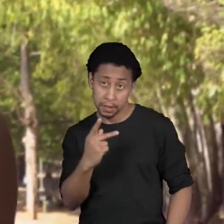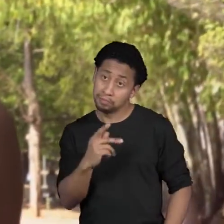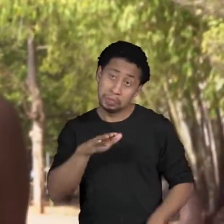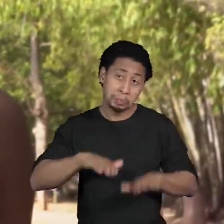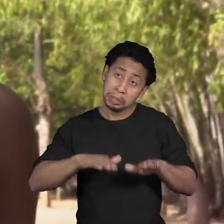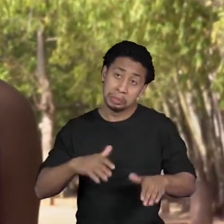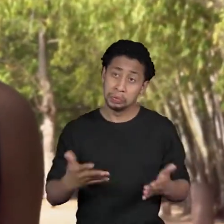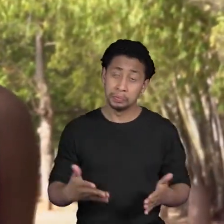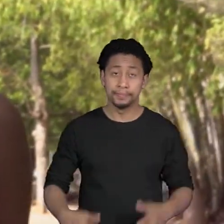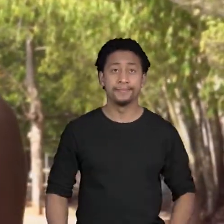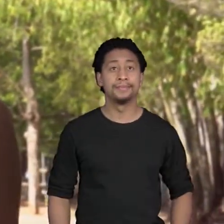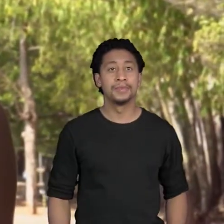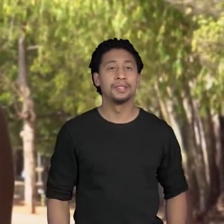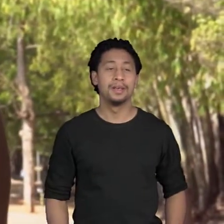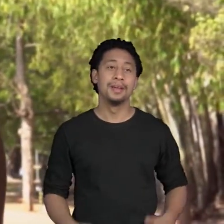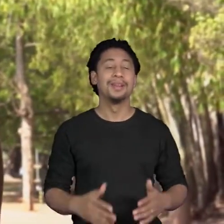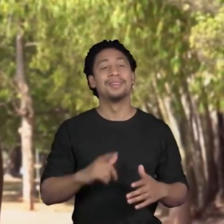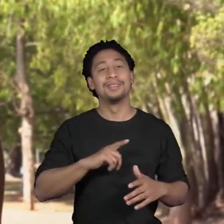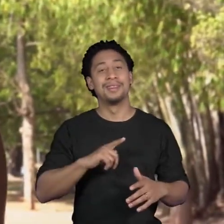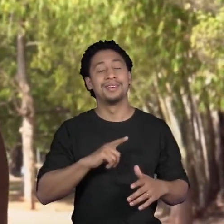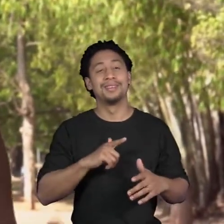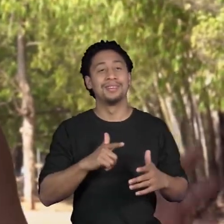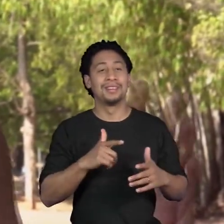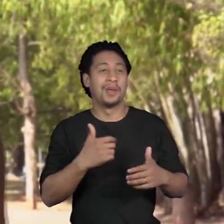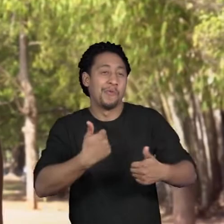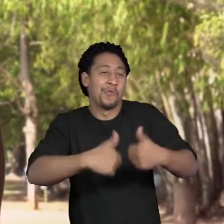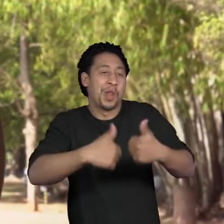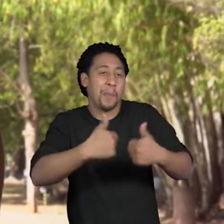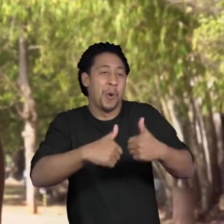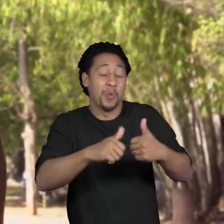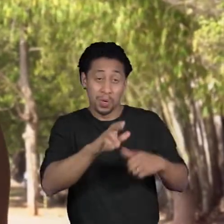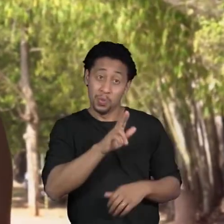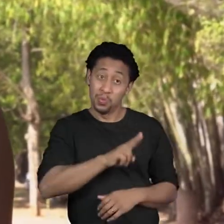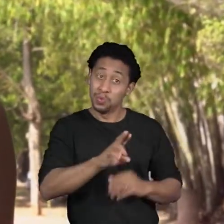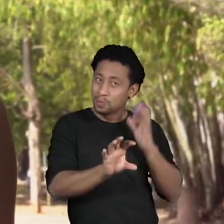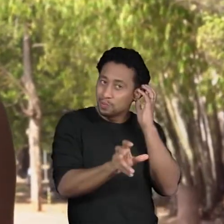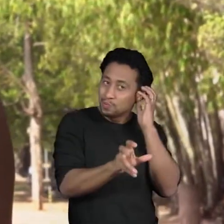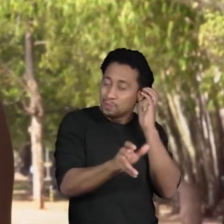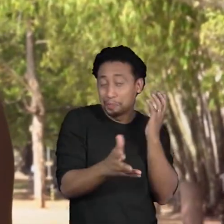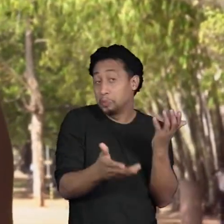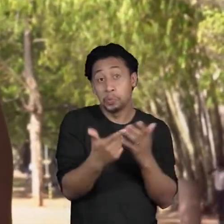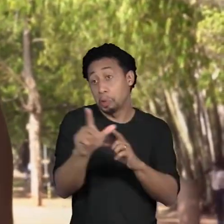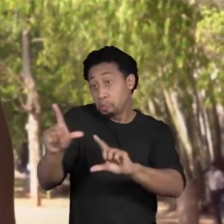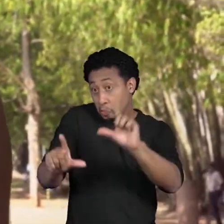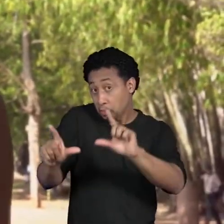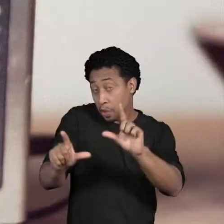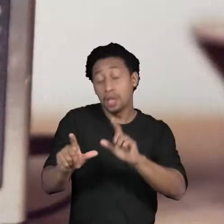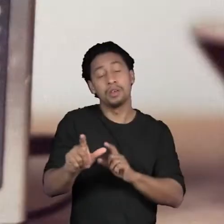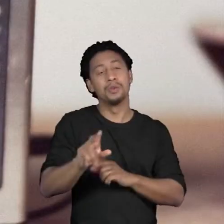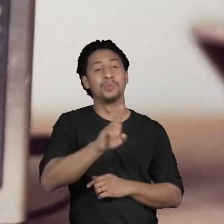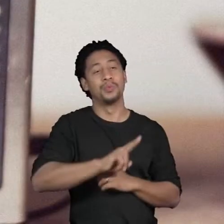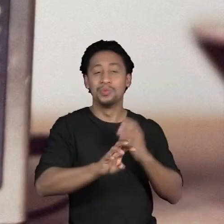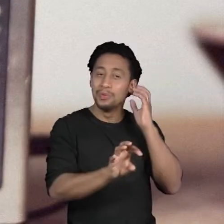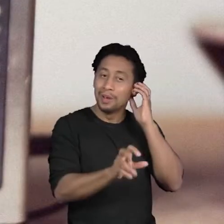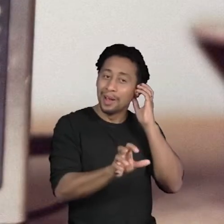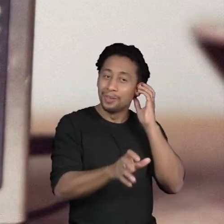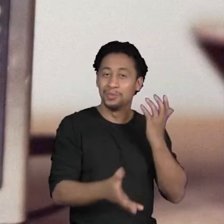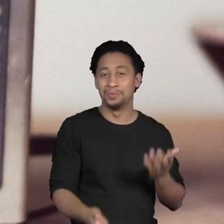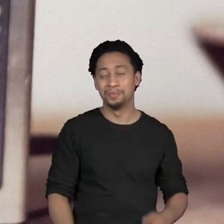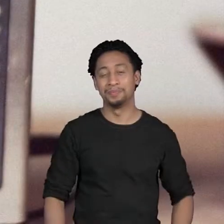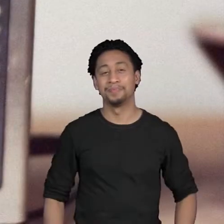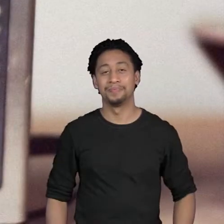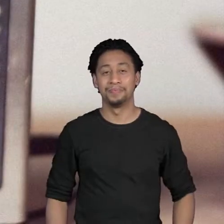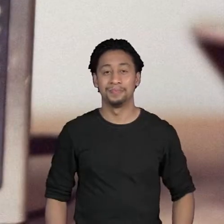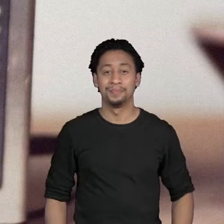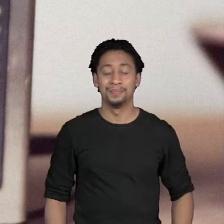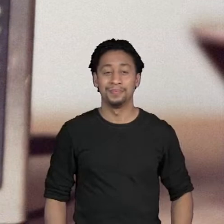rádio de um amigo meu, DJ Lino, que é a Rádio Gatilho, que é uma delicinha de escutar. Às vezes eu tô ouvindo uma música eletrônica mais animada,